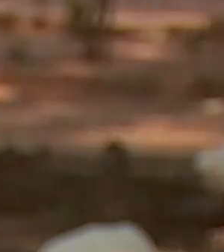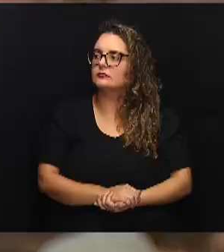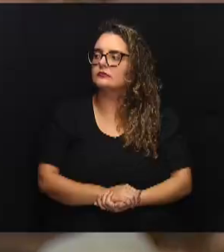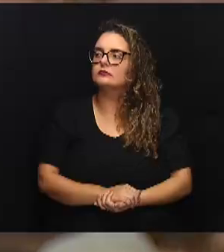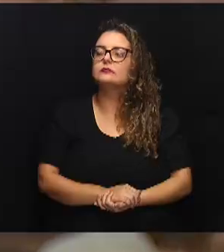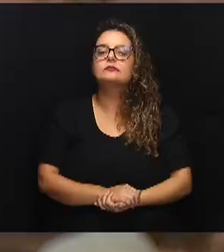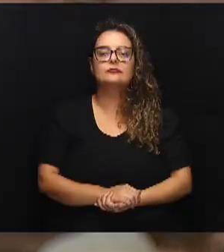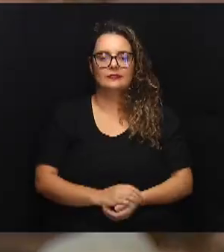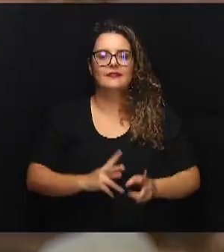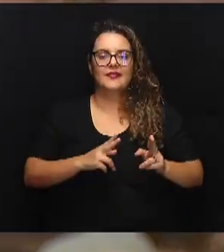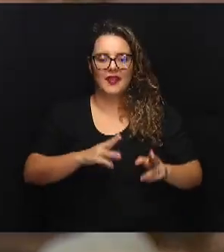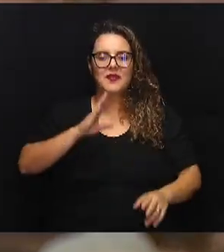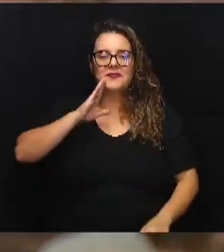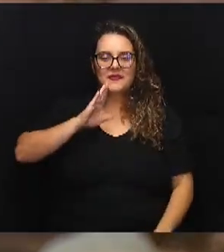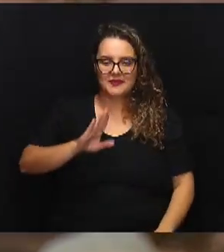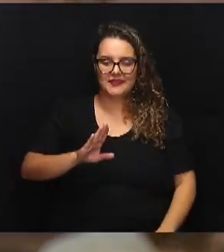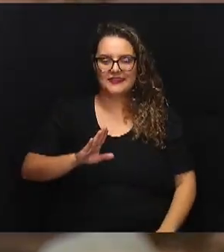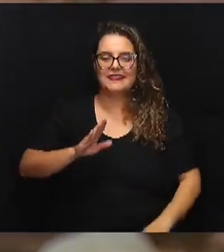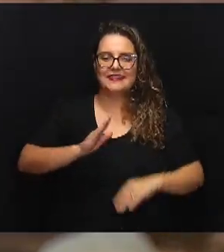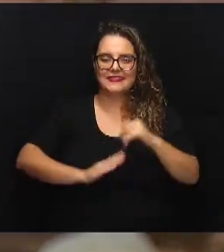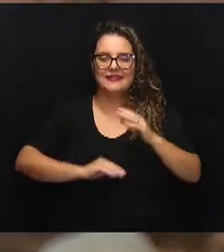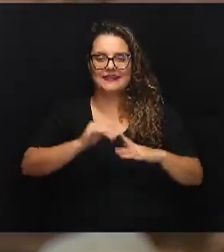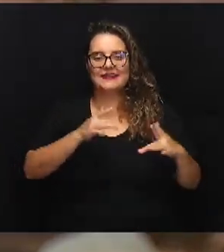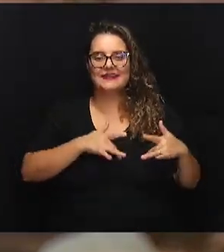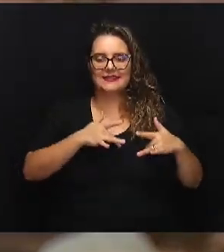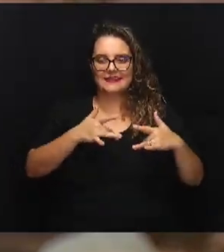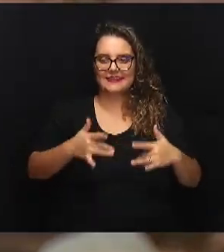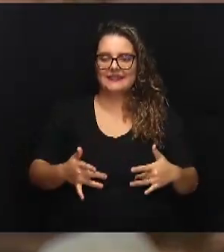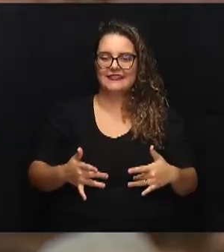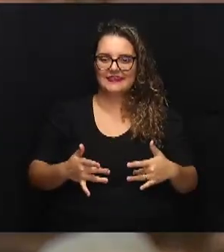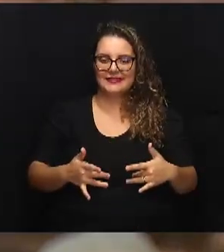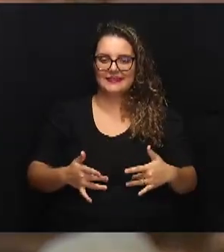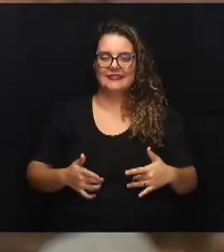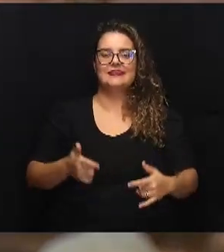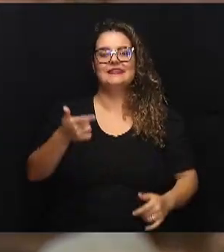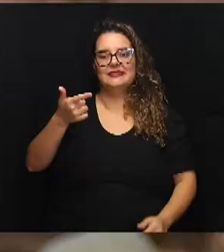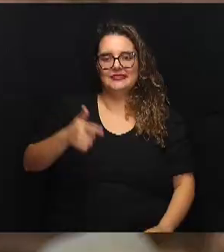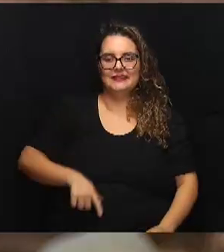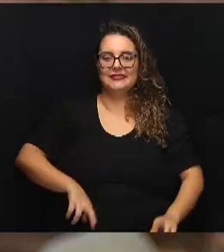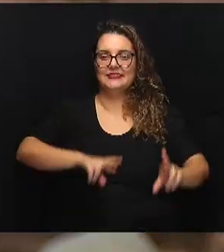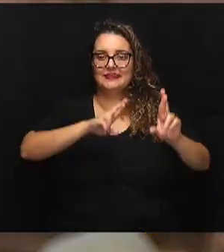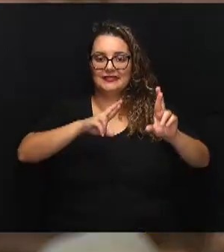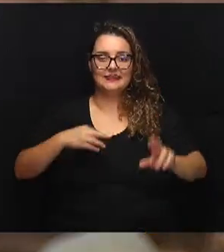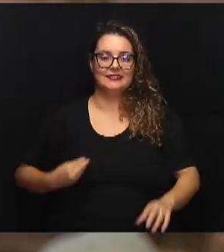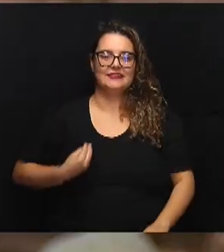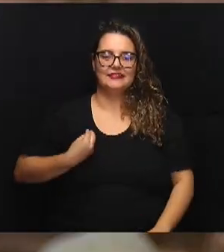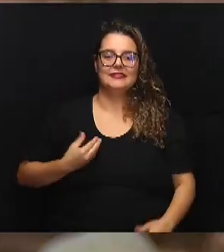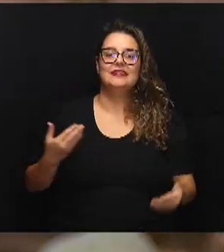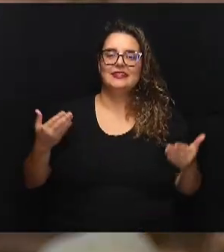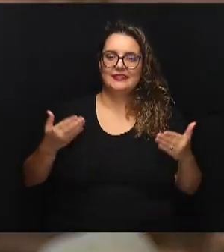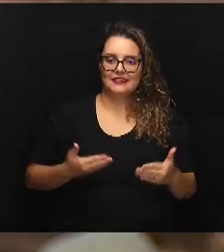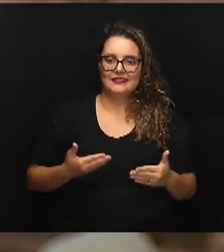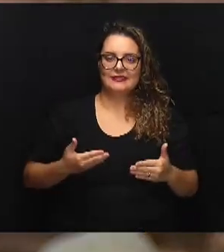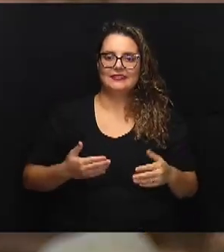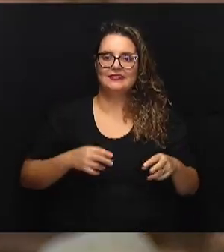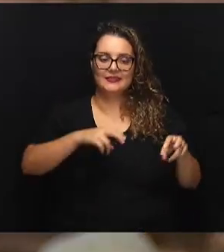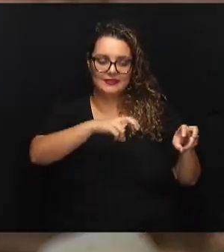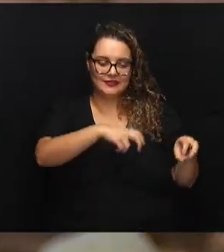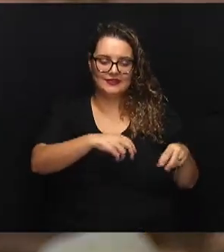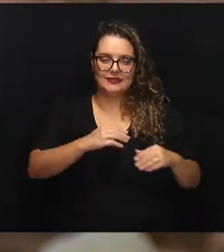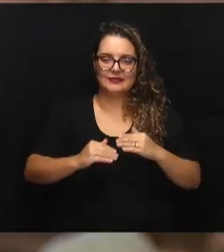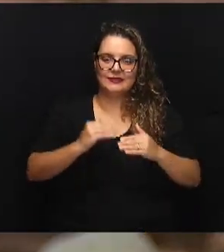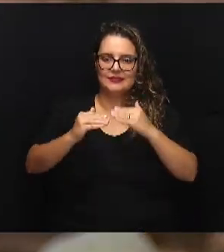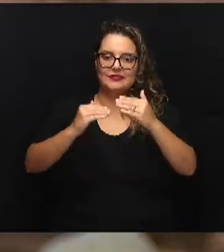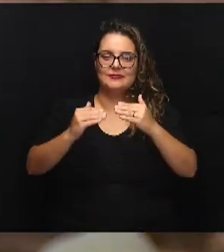conforme prometido, hoje no Mãos Solidárias a gente repete a dose do Esperança e Vida, só que dessa vez no sítio para recuperação